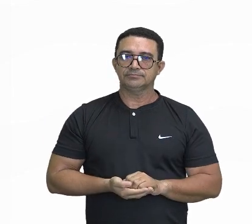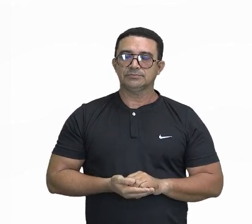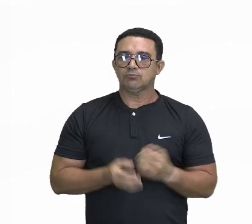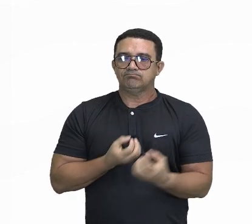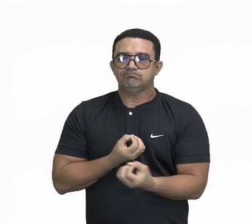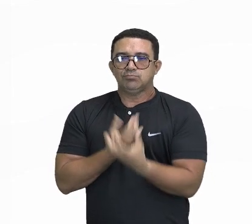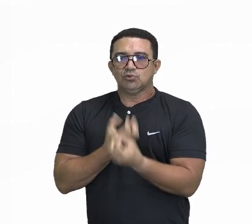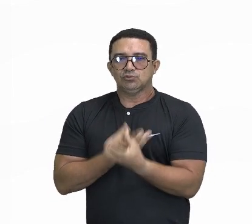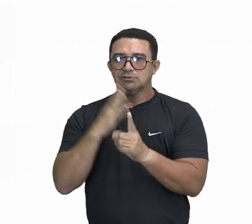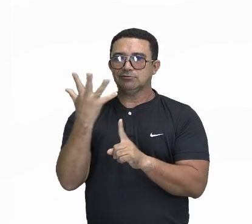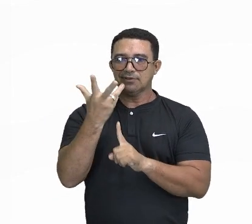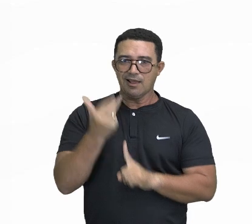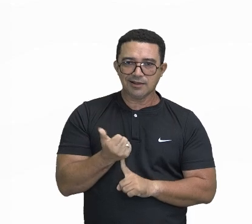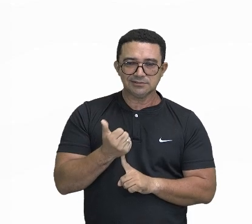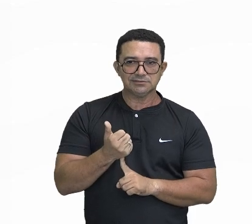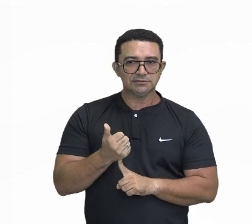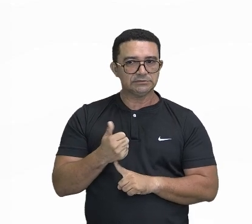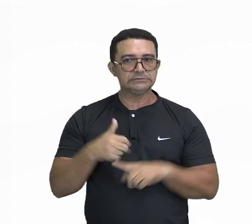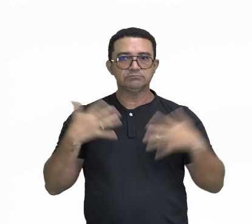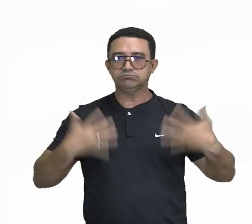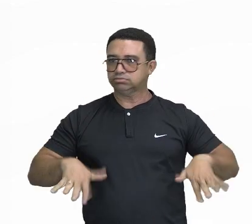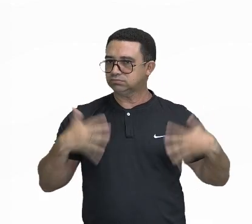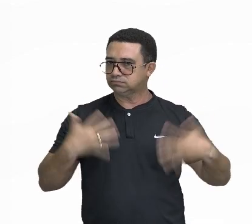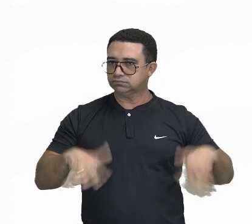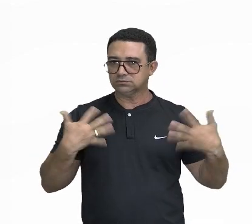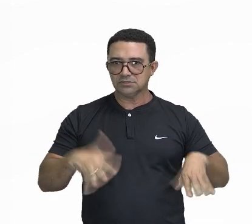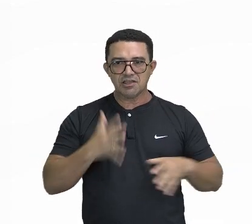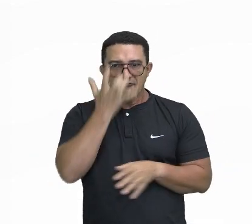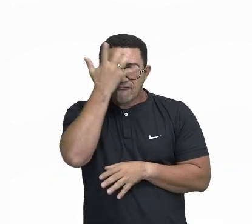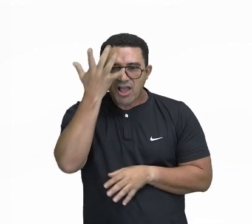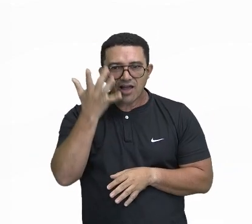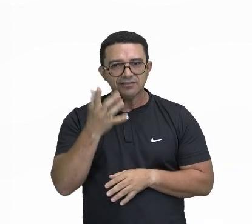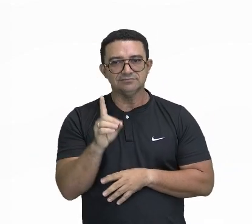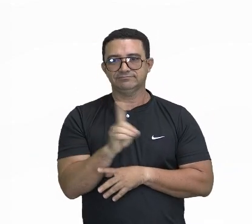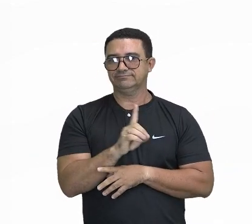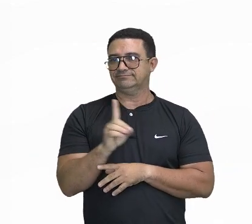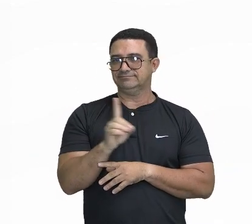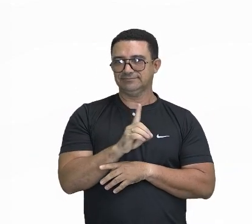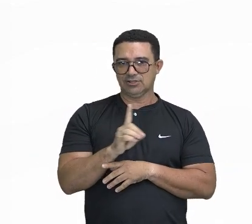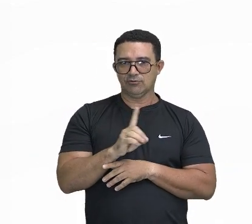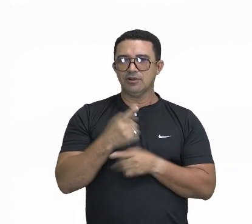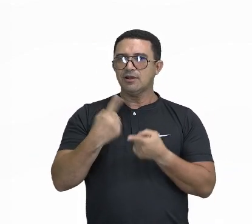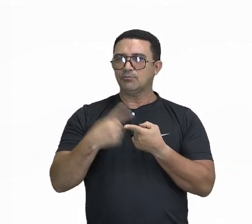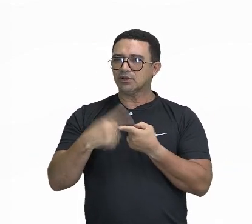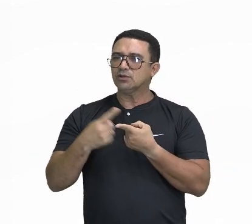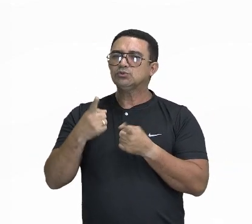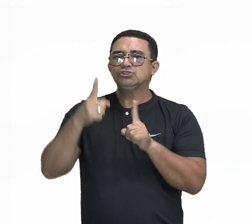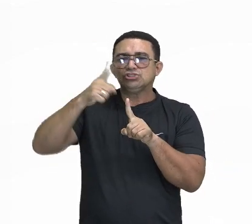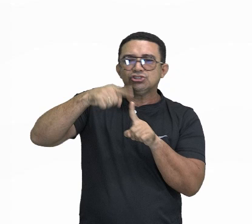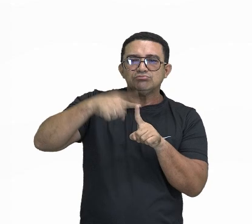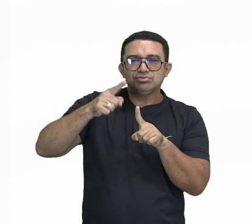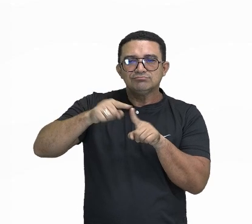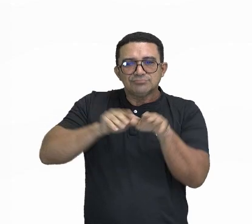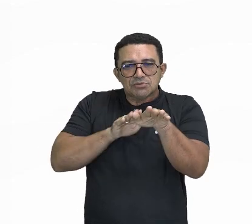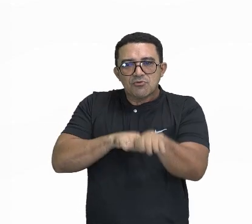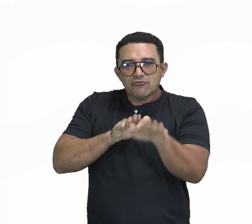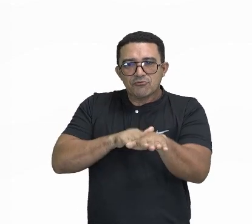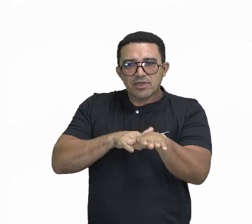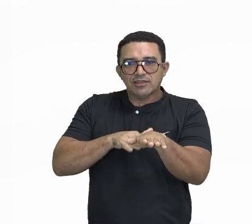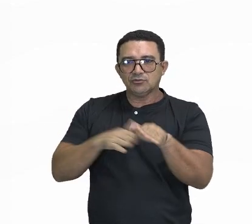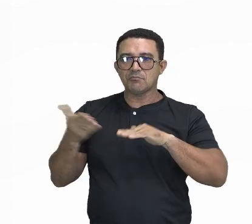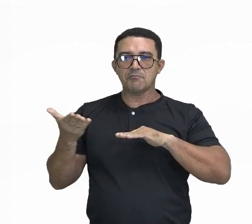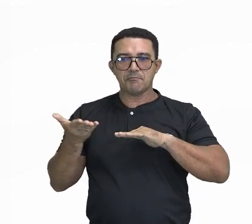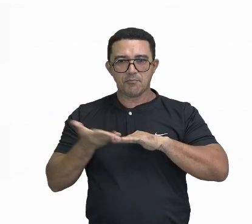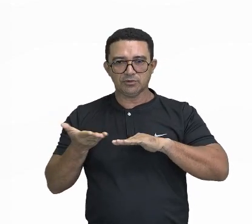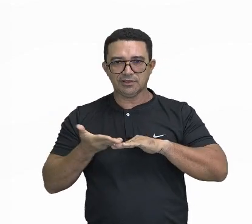produção de arte engajada não é tarefa fácil, visto que as correntes modernistas e na culminância